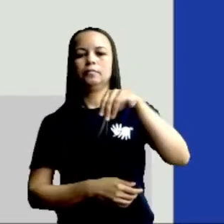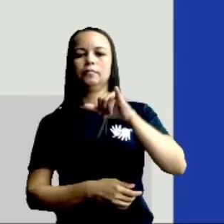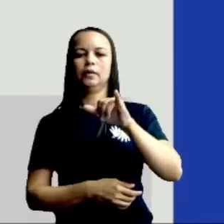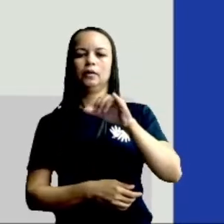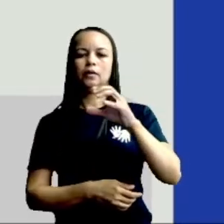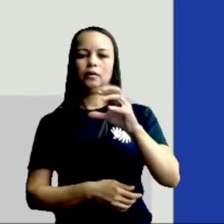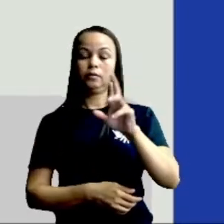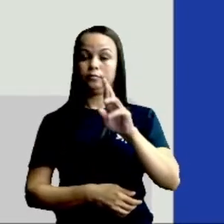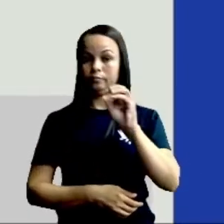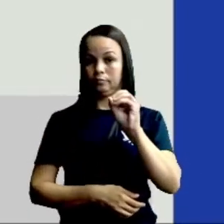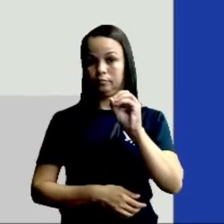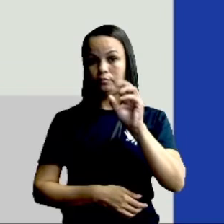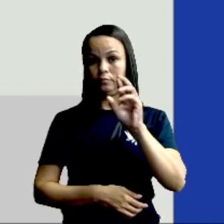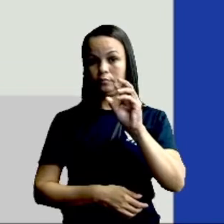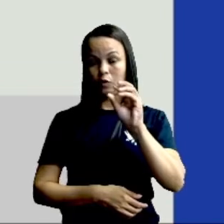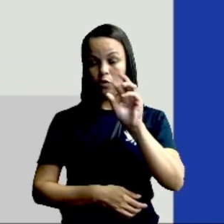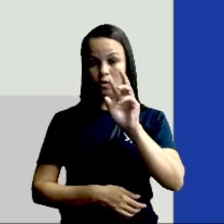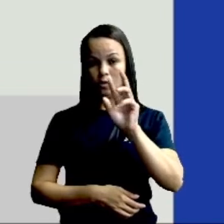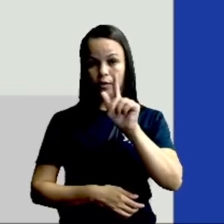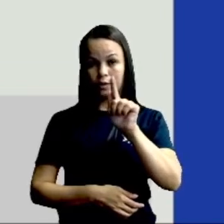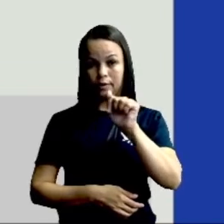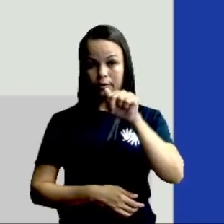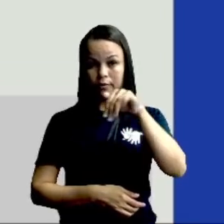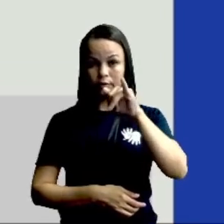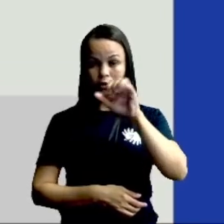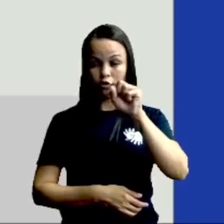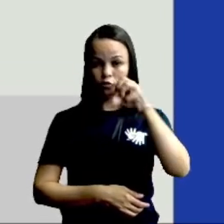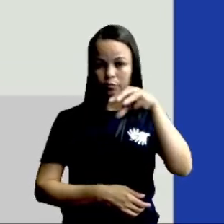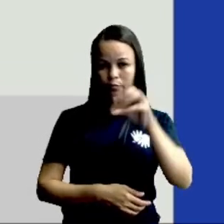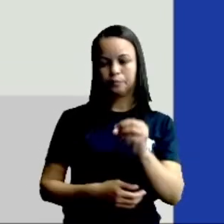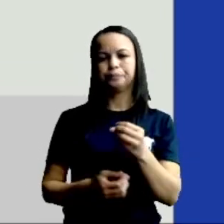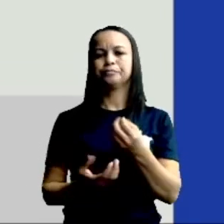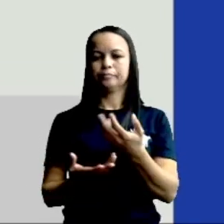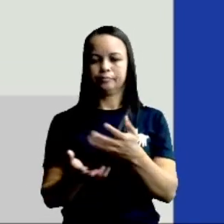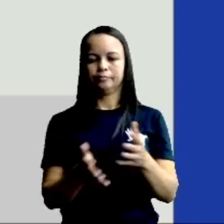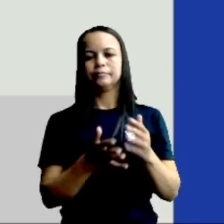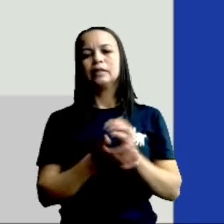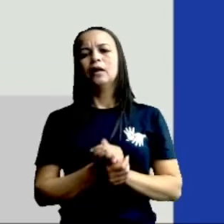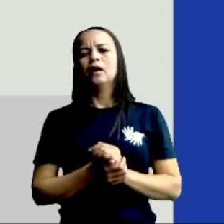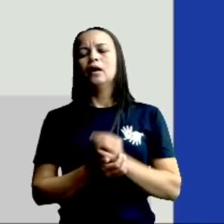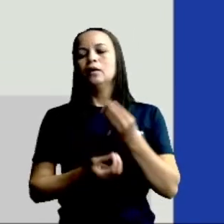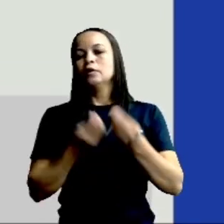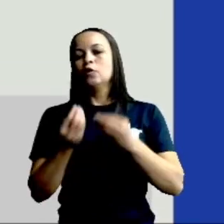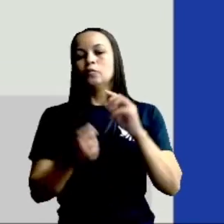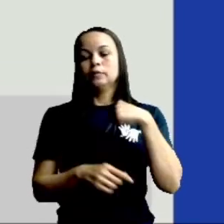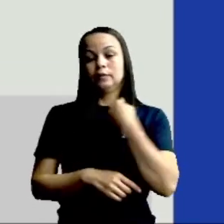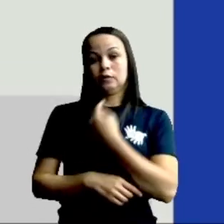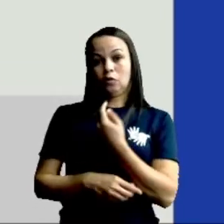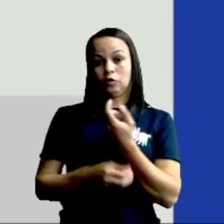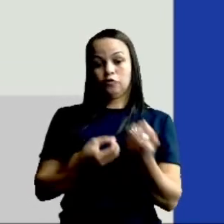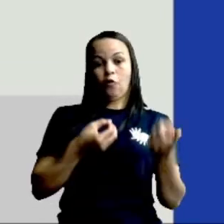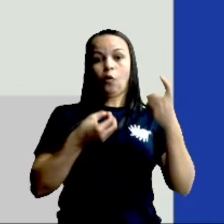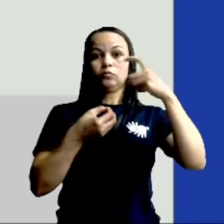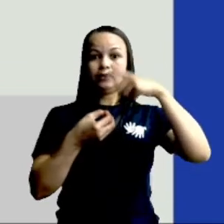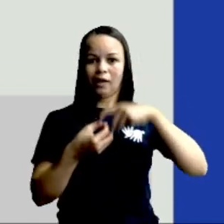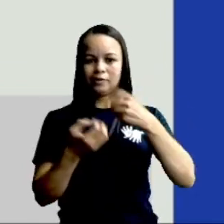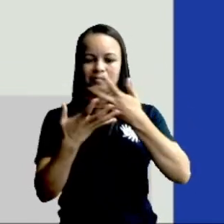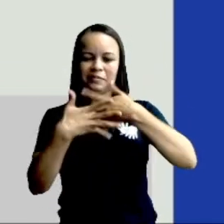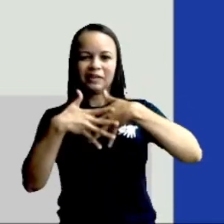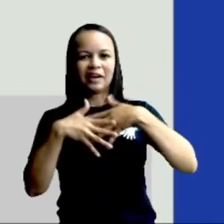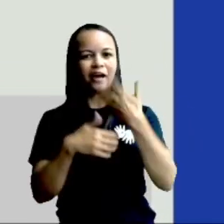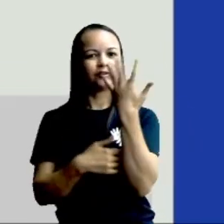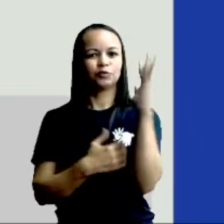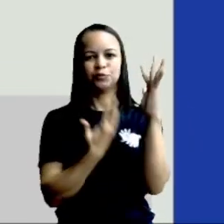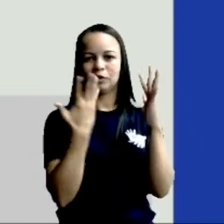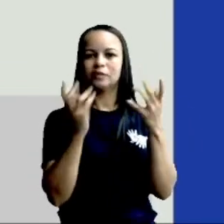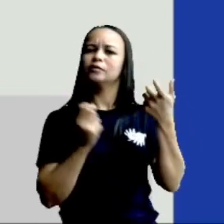essas bactérias, esses seres aí que são chamados de decompositores. É como se a gente voltasse para a natureza. A gente